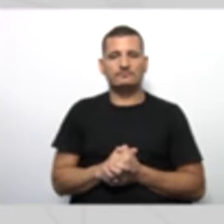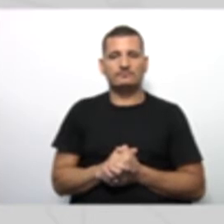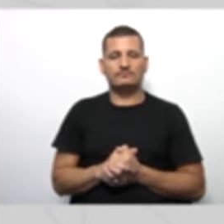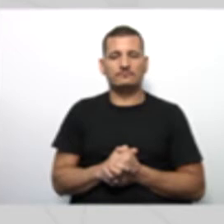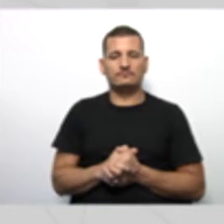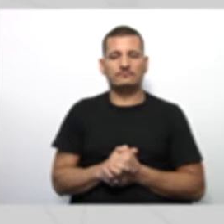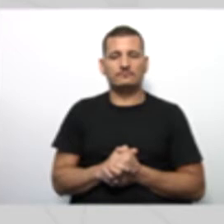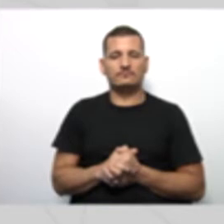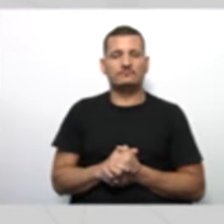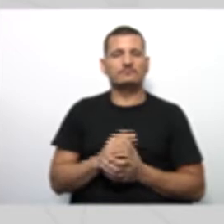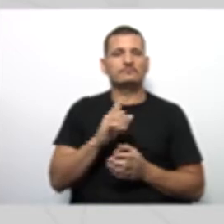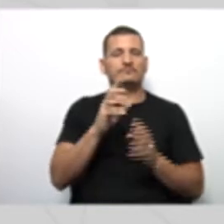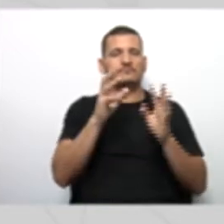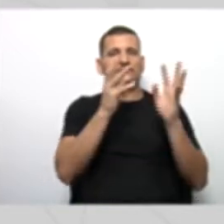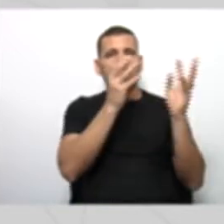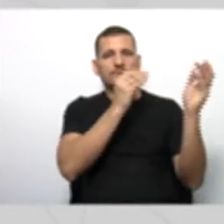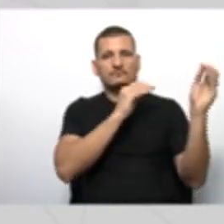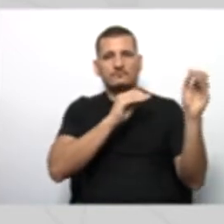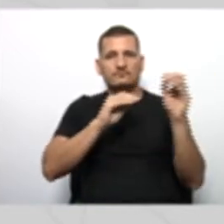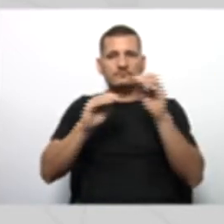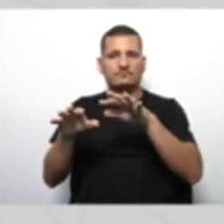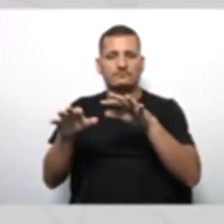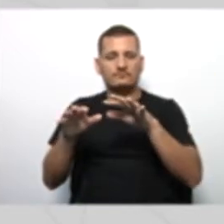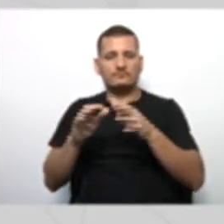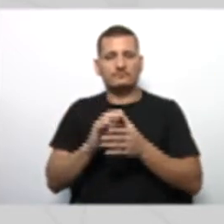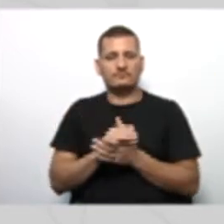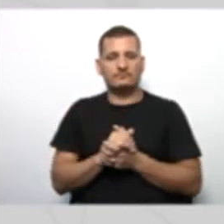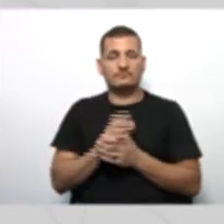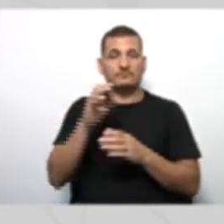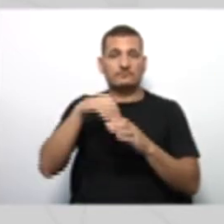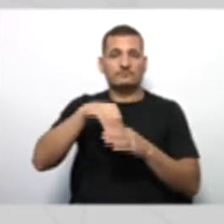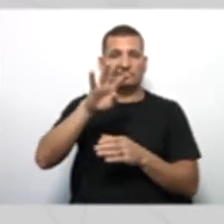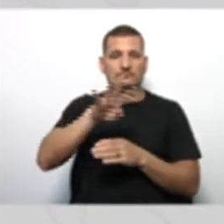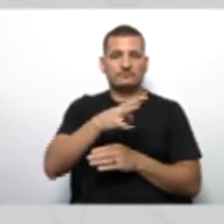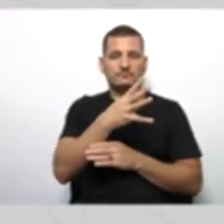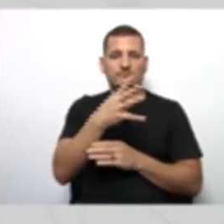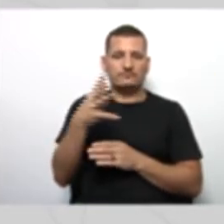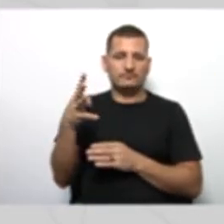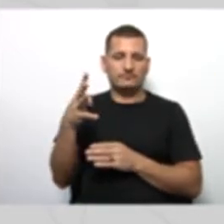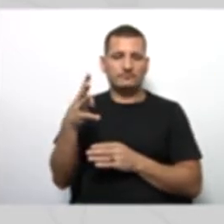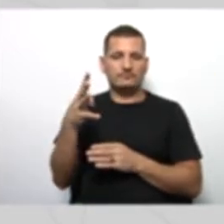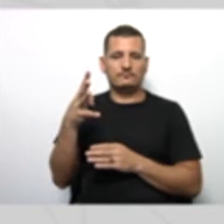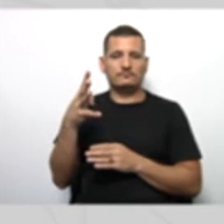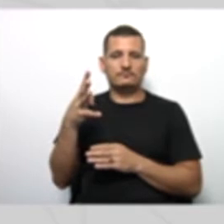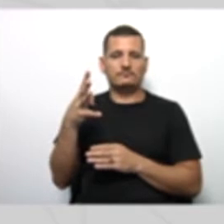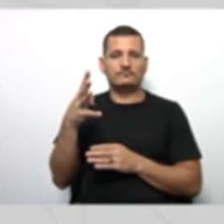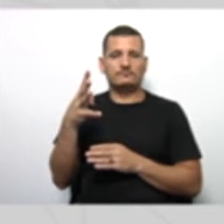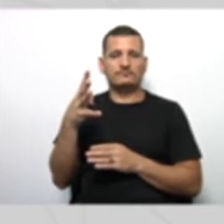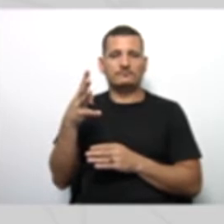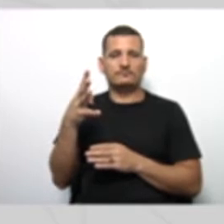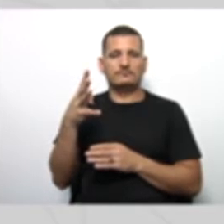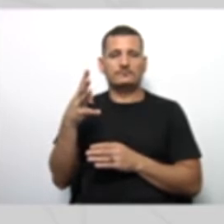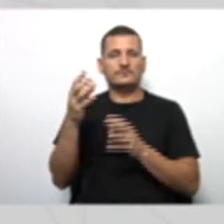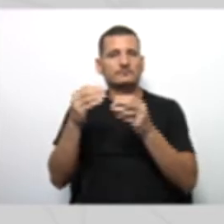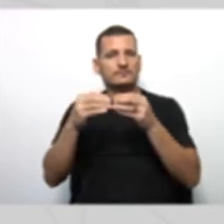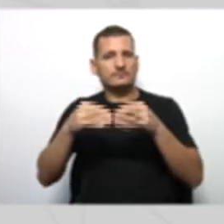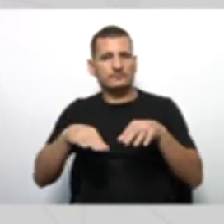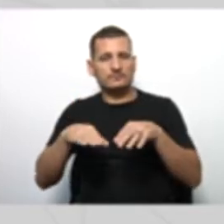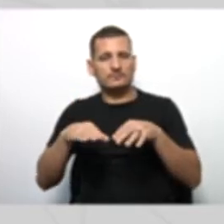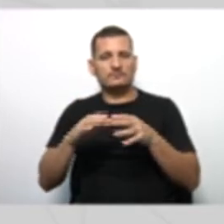receber é 0. Então, eu vou ter essa escala de 0 a 4. E lá na matriz de impacto eu vou ter de